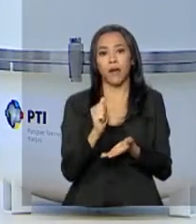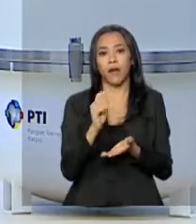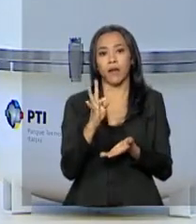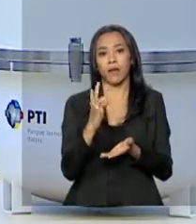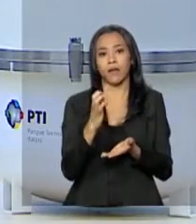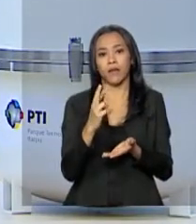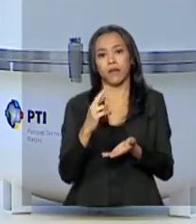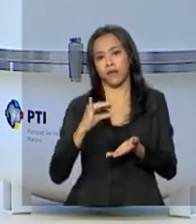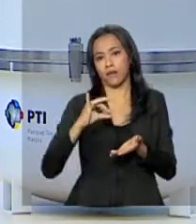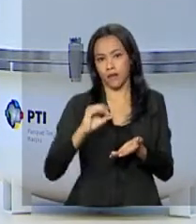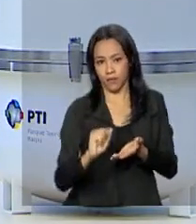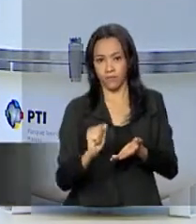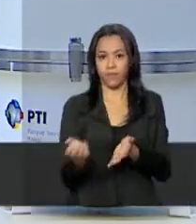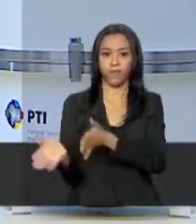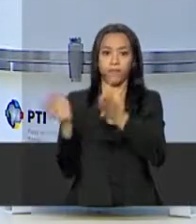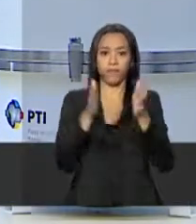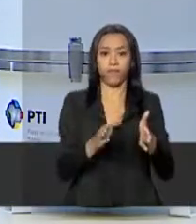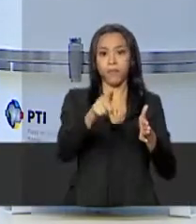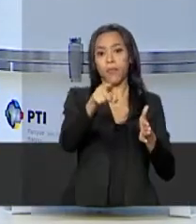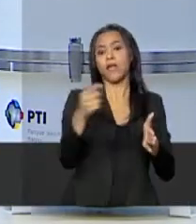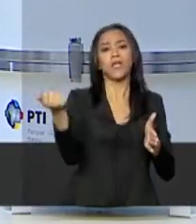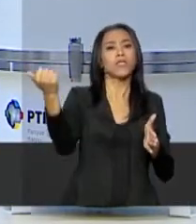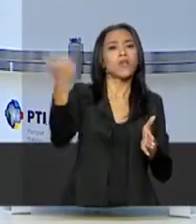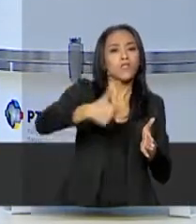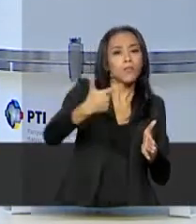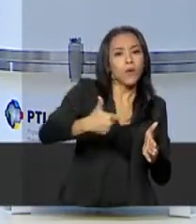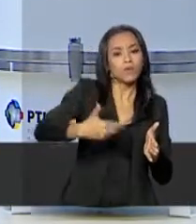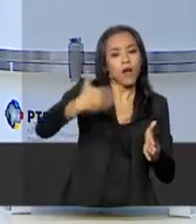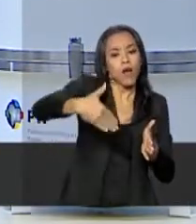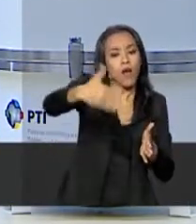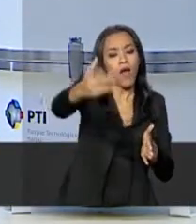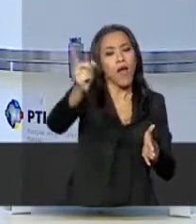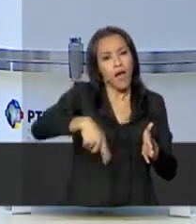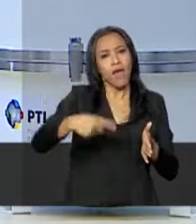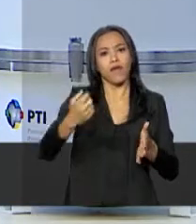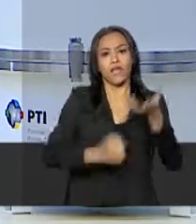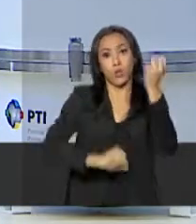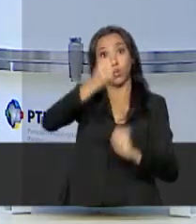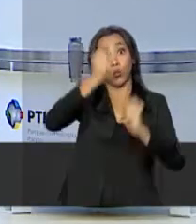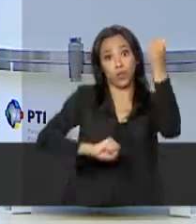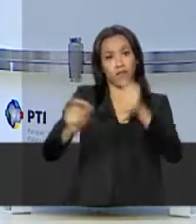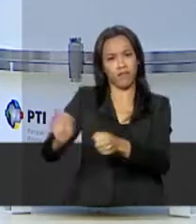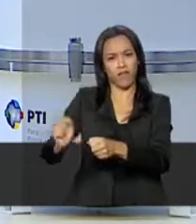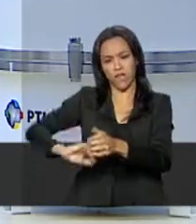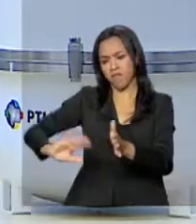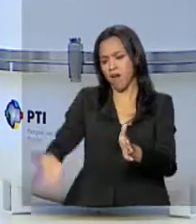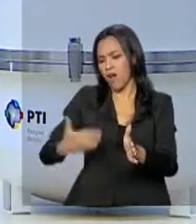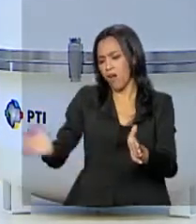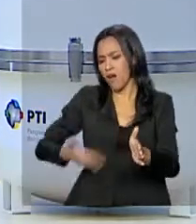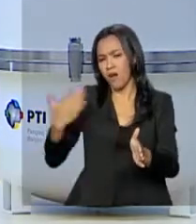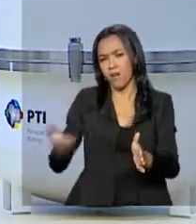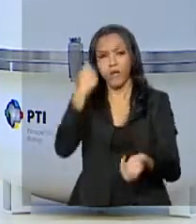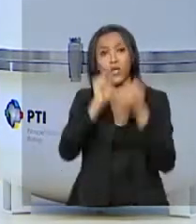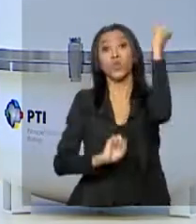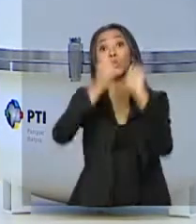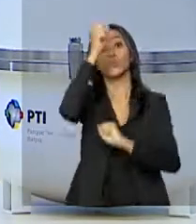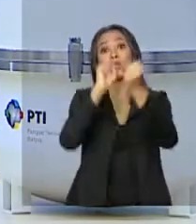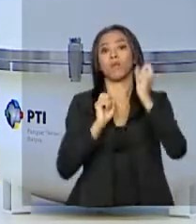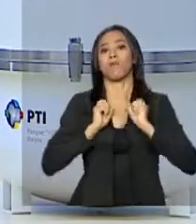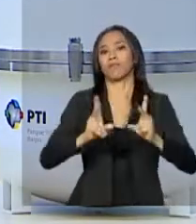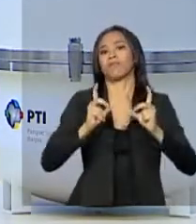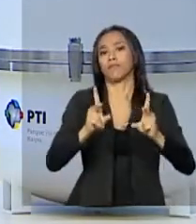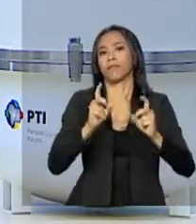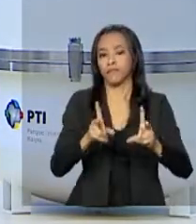meta, é a industrialização deste produto. Então, fazer com que essa tecnologia